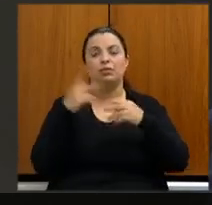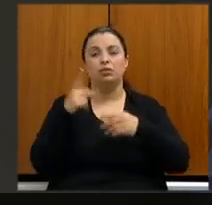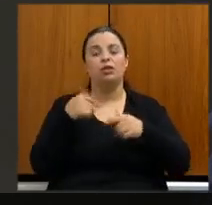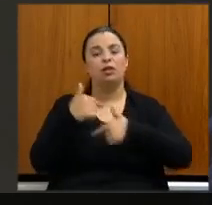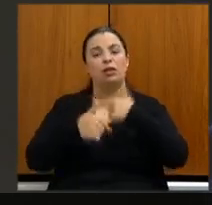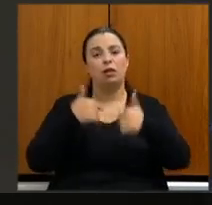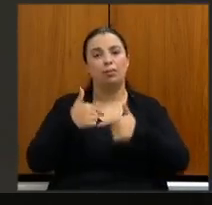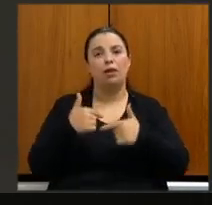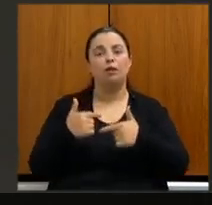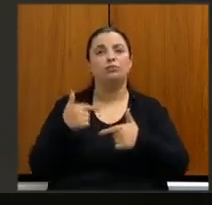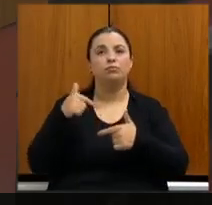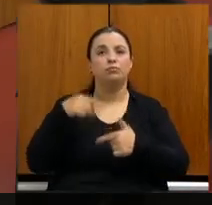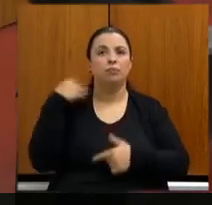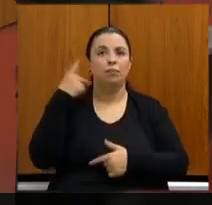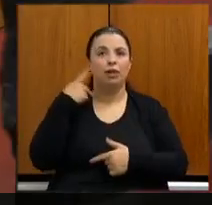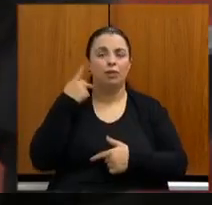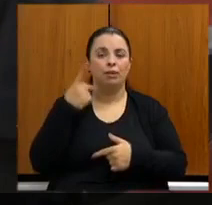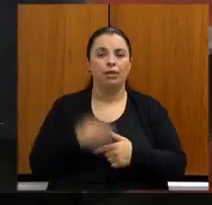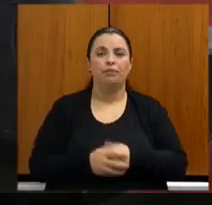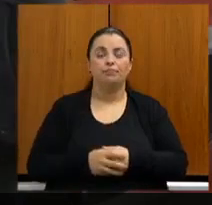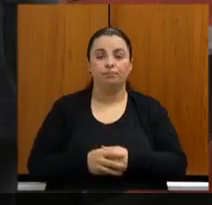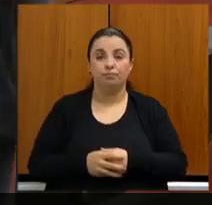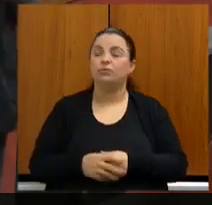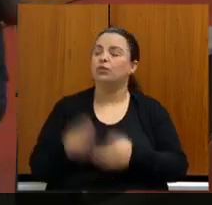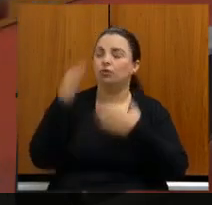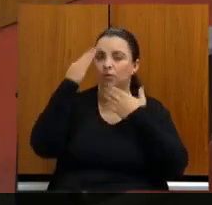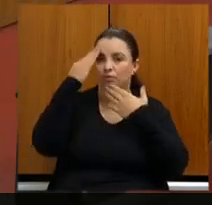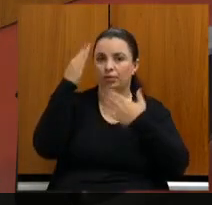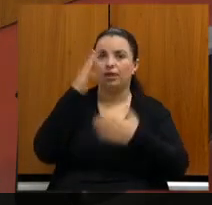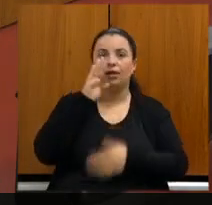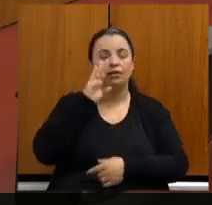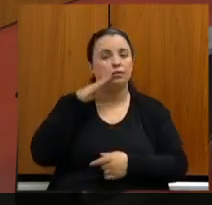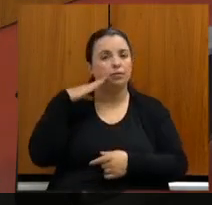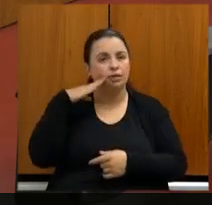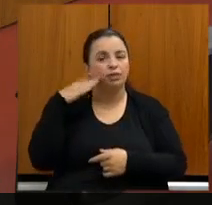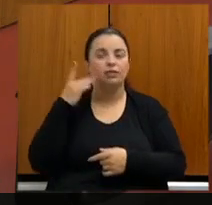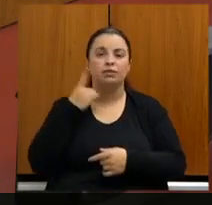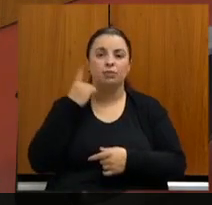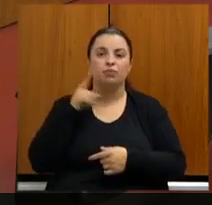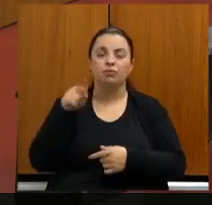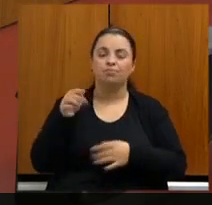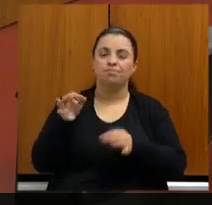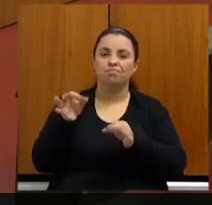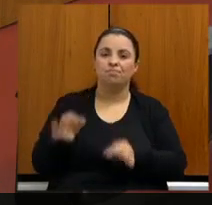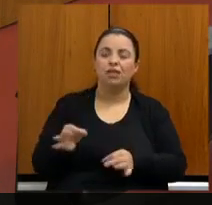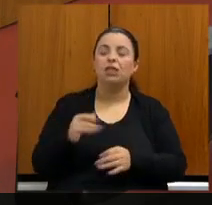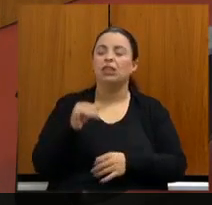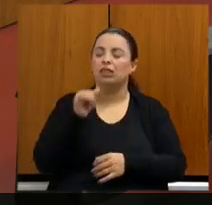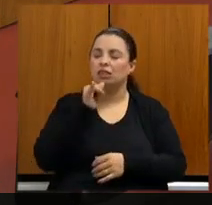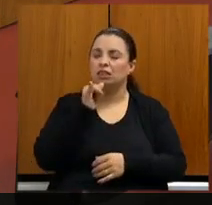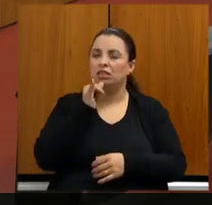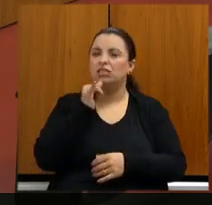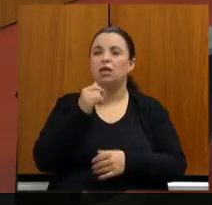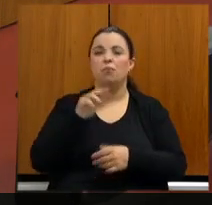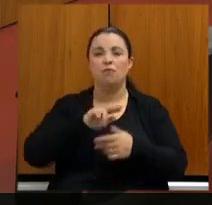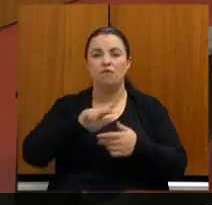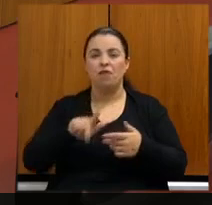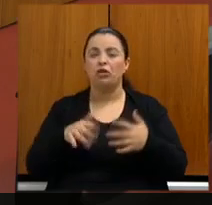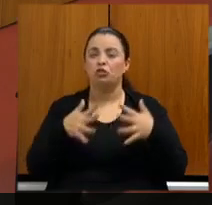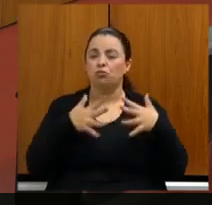parlamentar obrigado a deputada Beatriz segunda assertiva trouxe vários exemplos né de